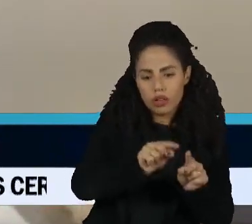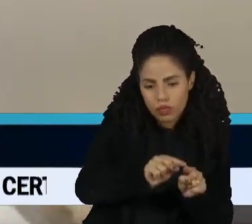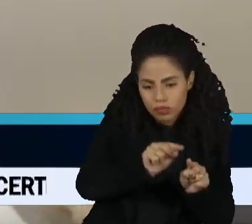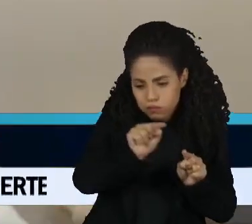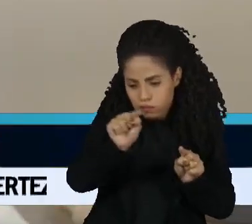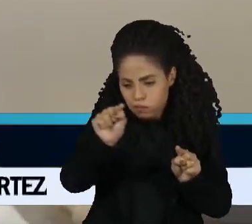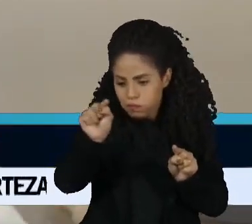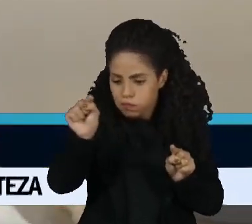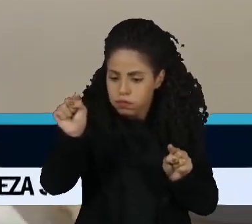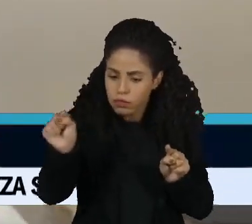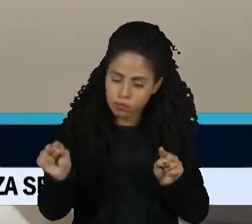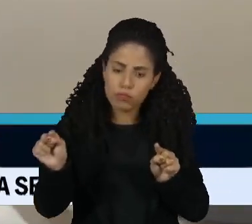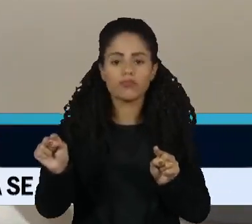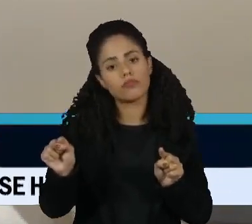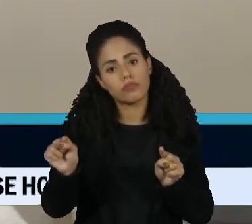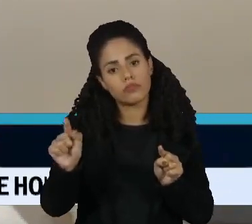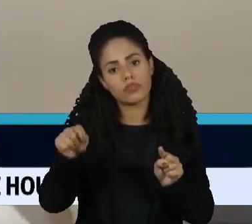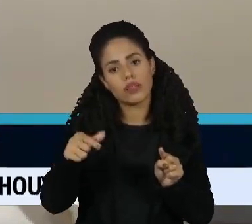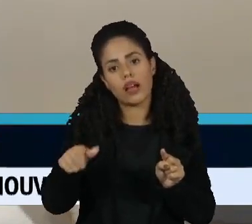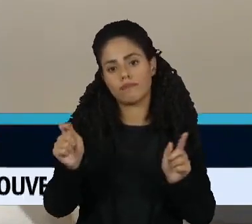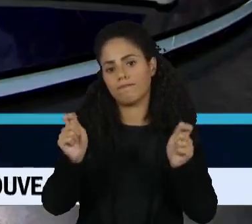para a cabotagem